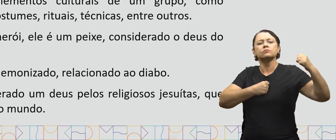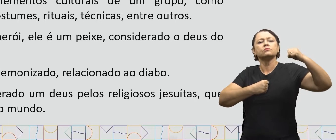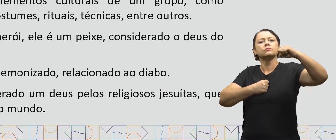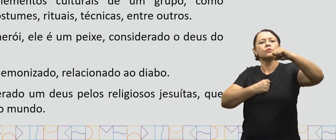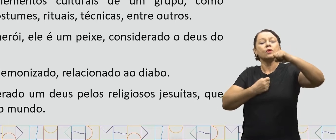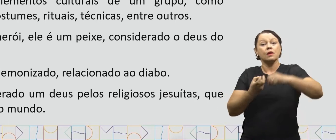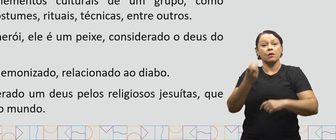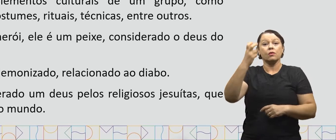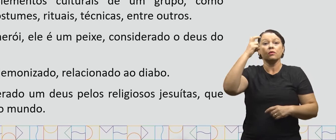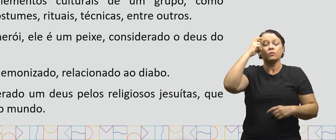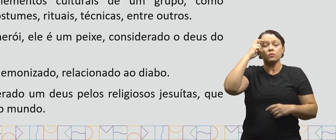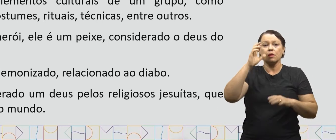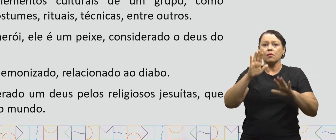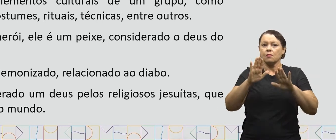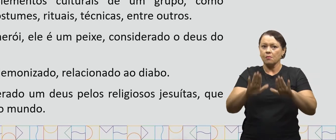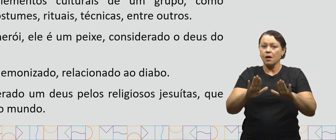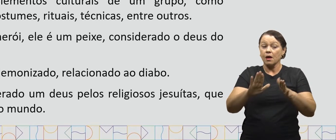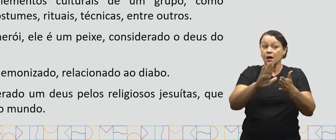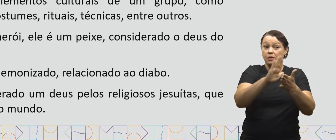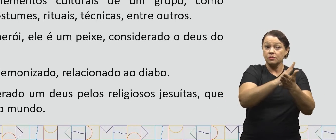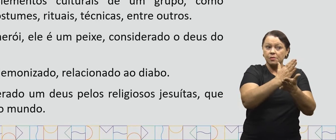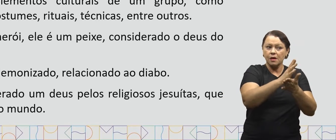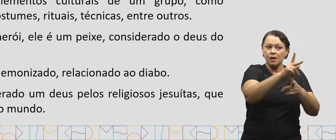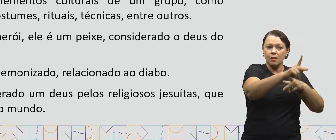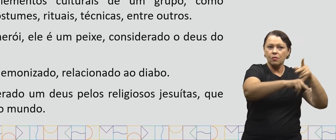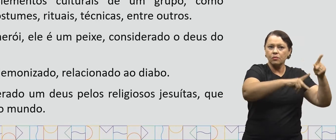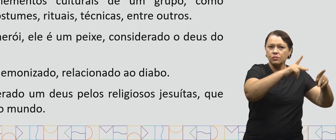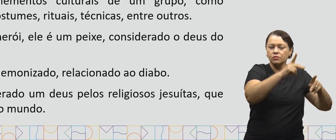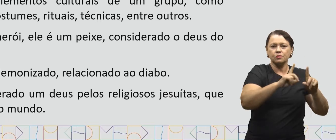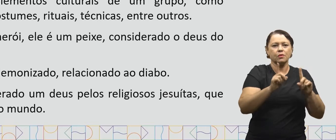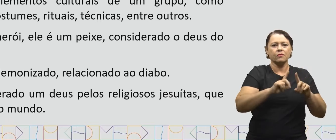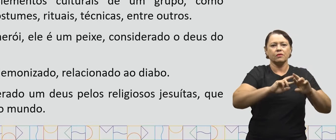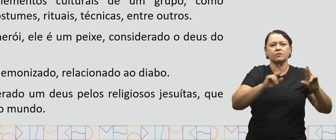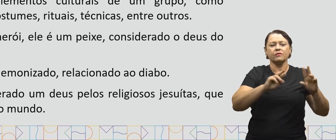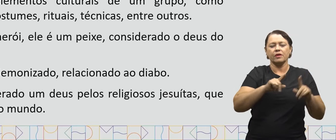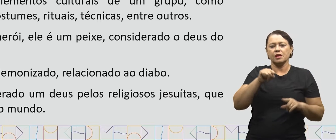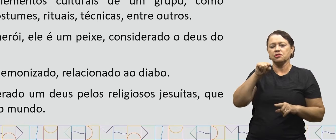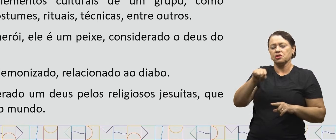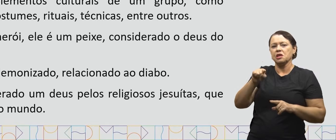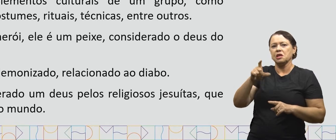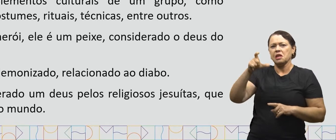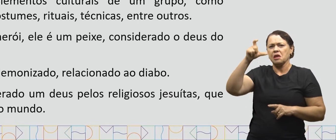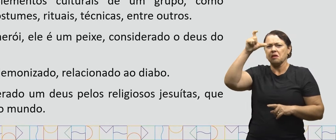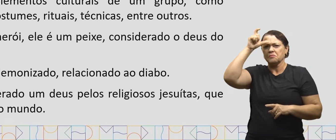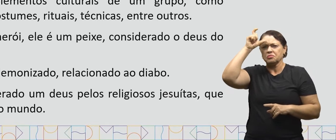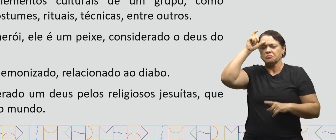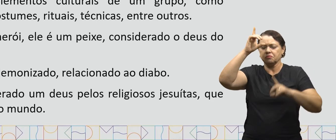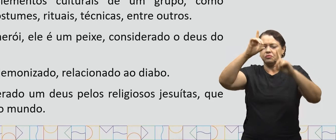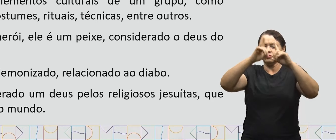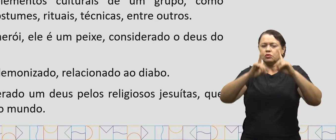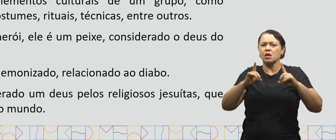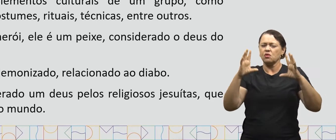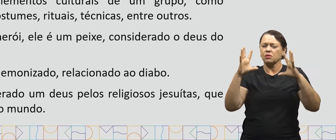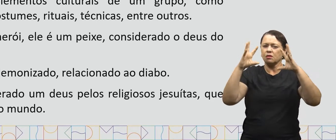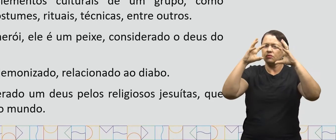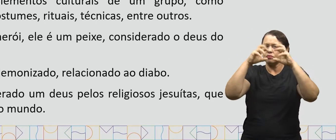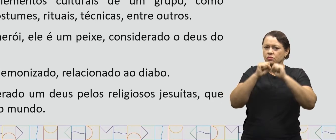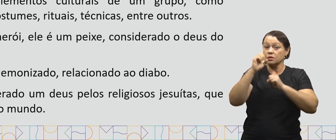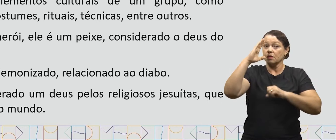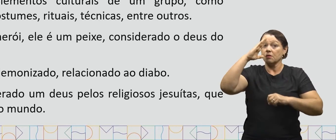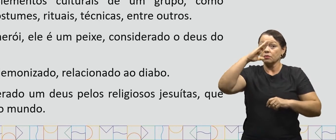alguns povos, Jurupari é a própria personificação do mal, sendo o deus da escuridão e do mal.